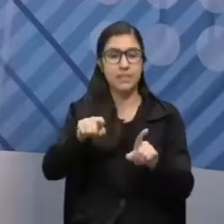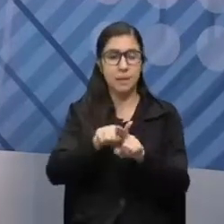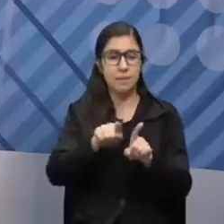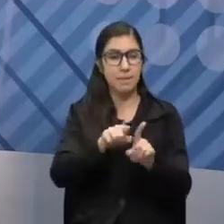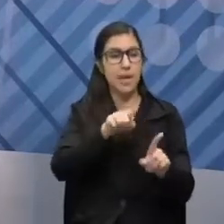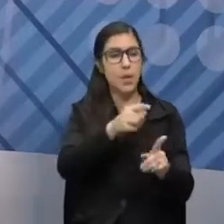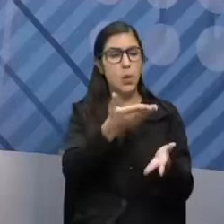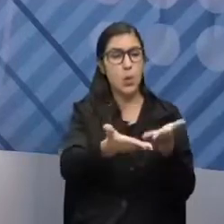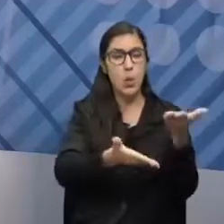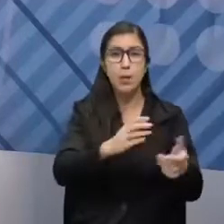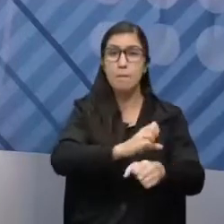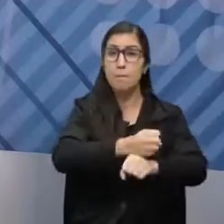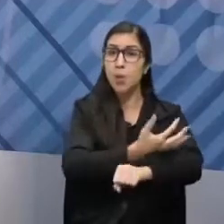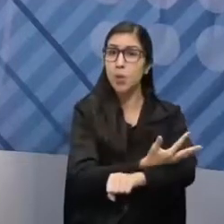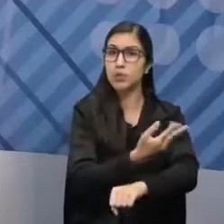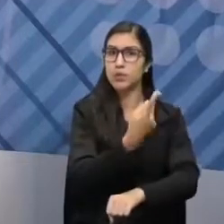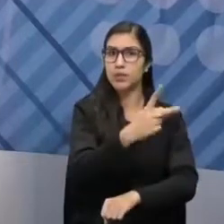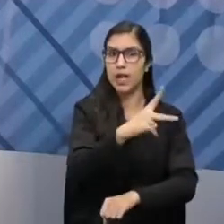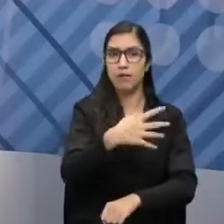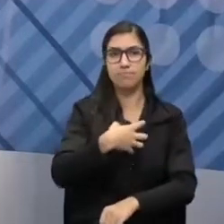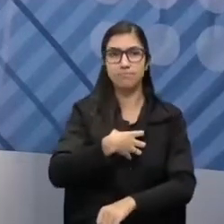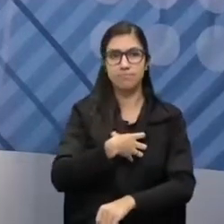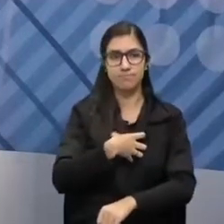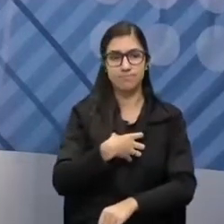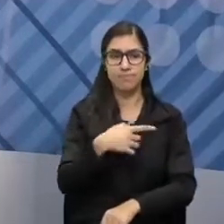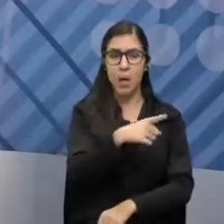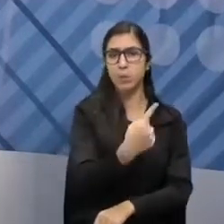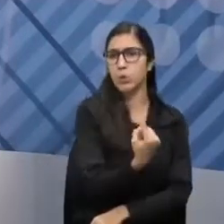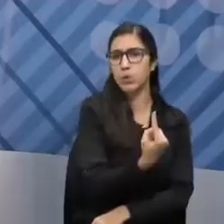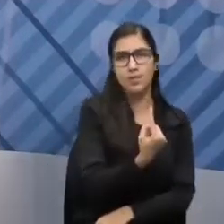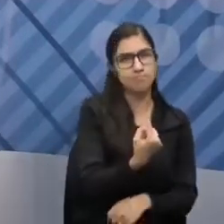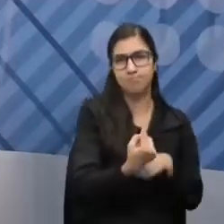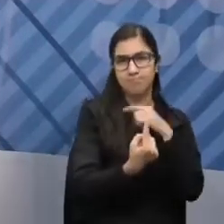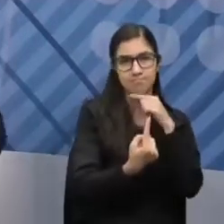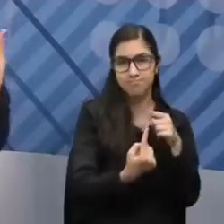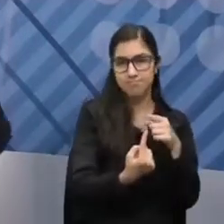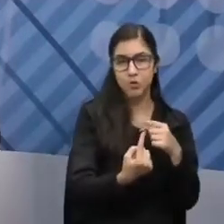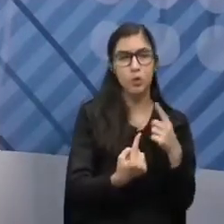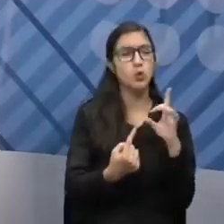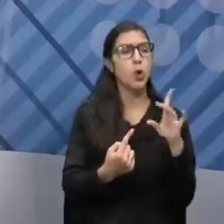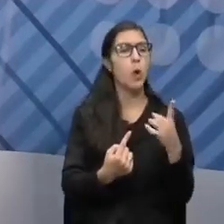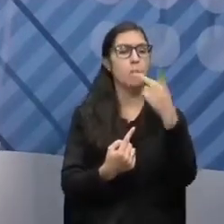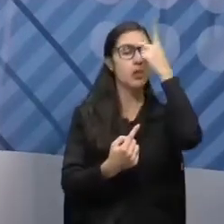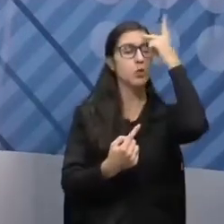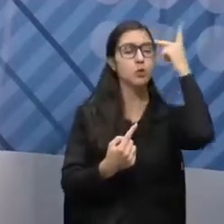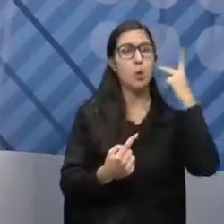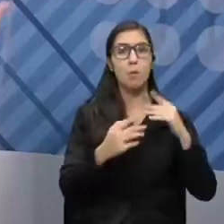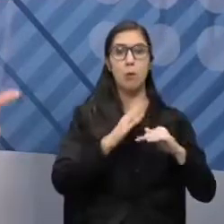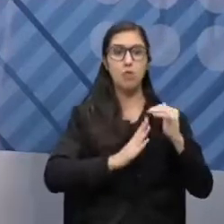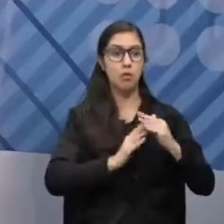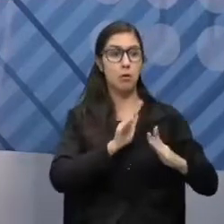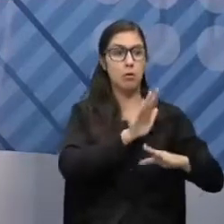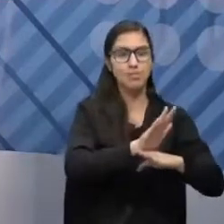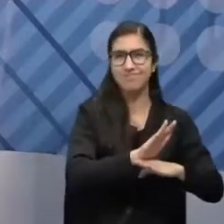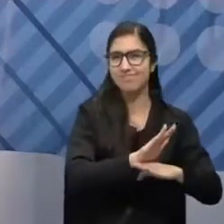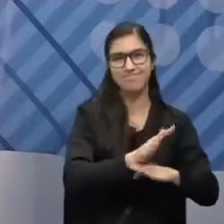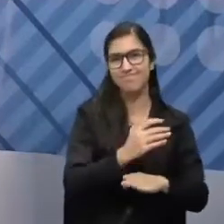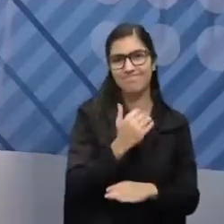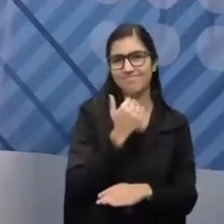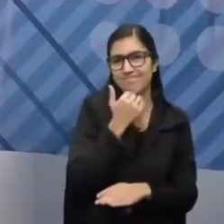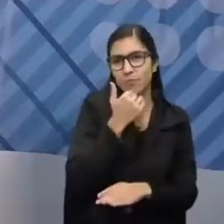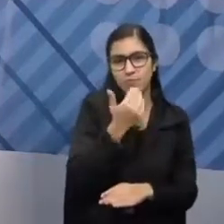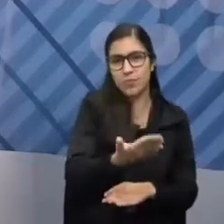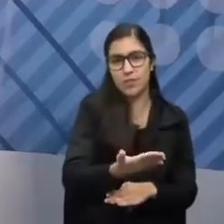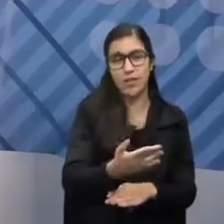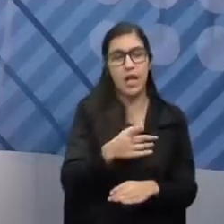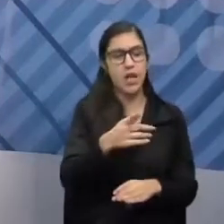dessa criança, isso faz toda a diferença. Uma andorinha só não faz verão. Então, um profissional sozinho não tem o pó do pirlim-pim-pim, de fazer